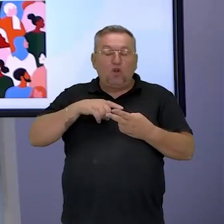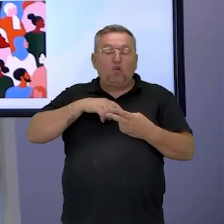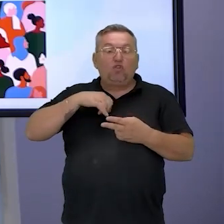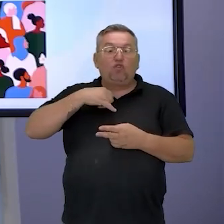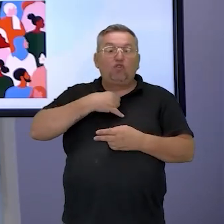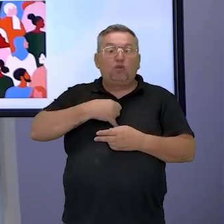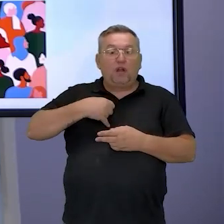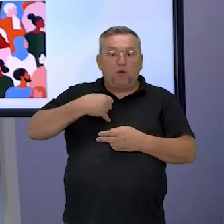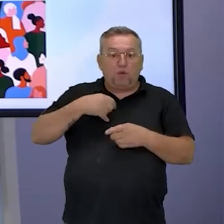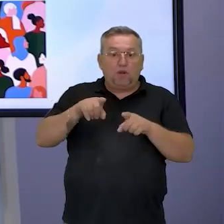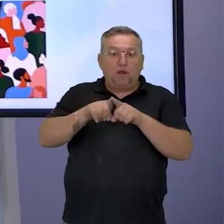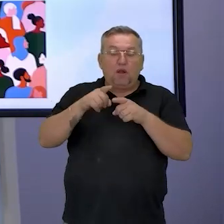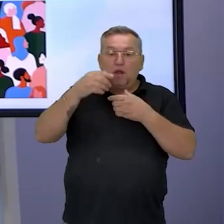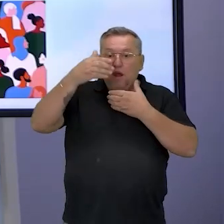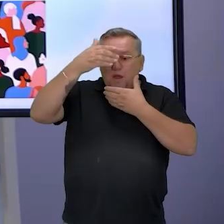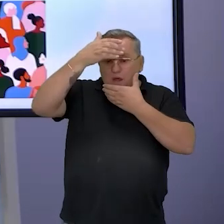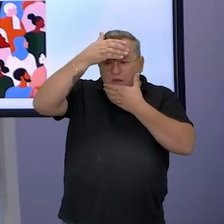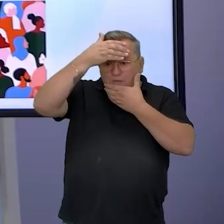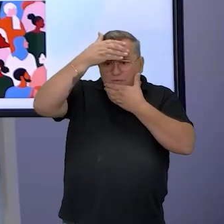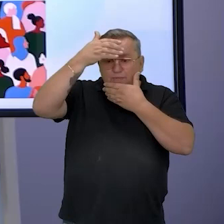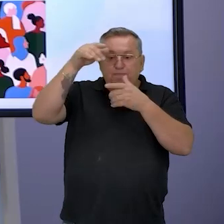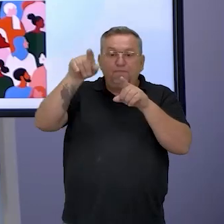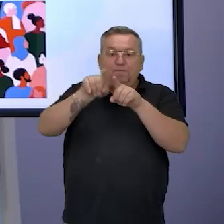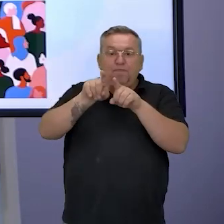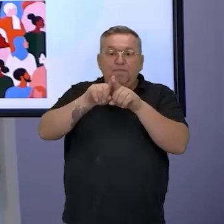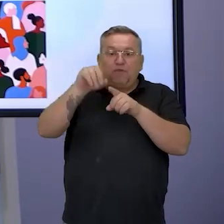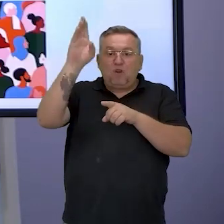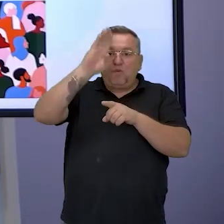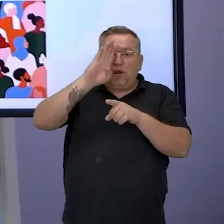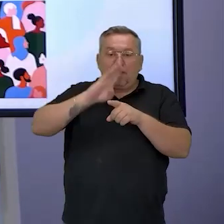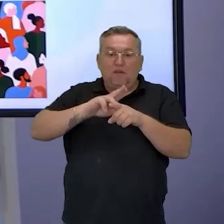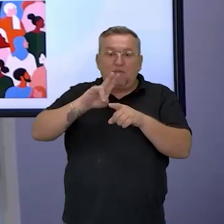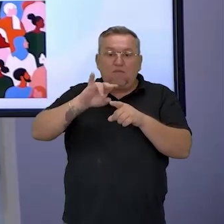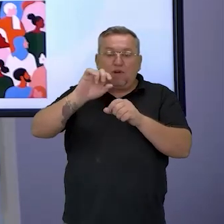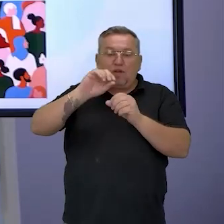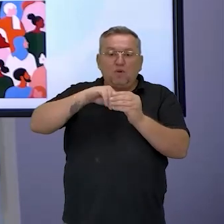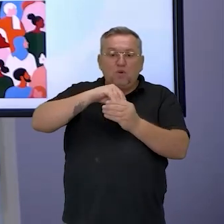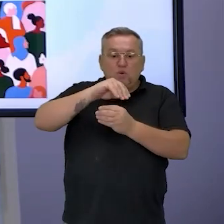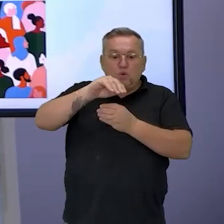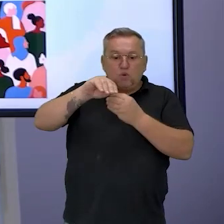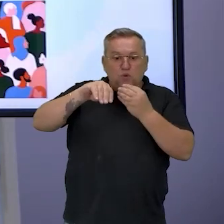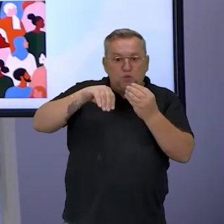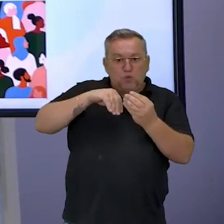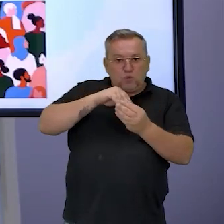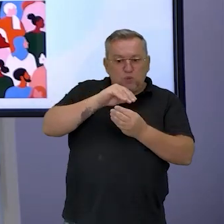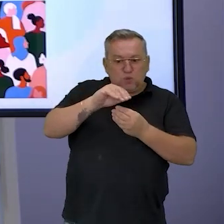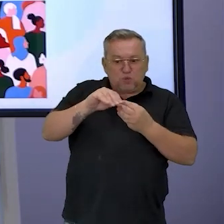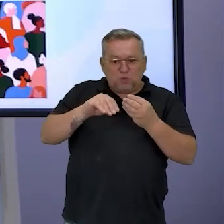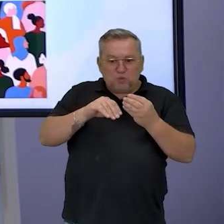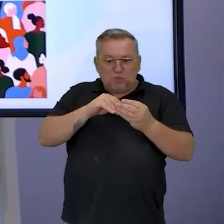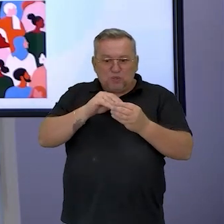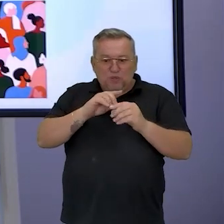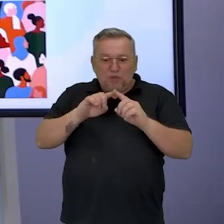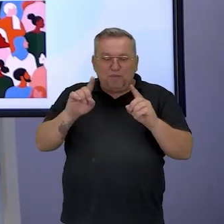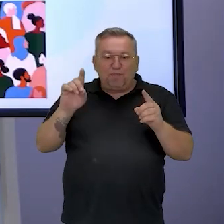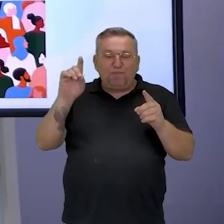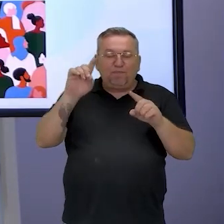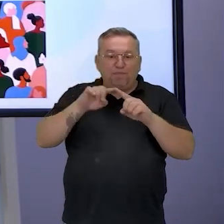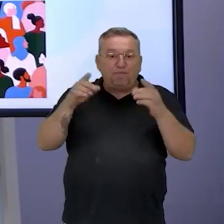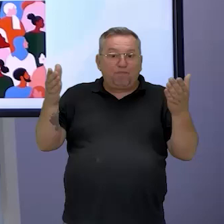judeus, árabes, e o Brasil vai ficando cada vez mais cosmopolita e justamente